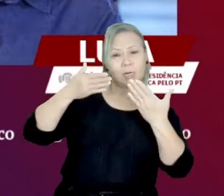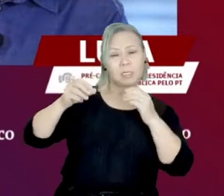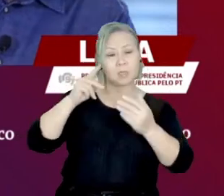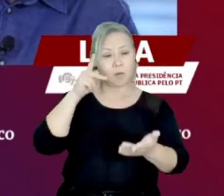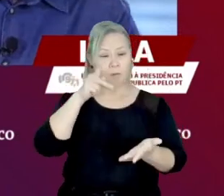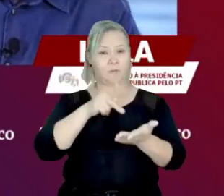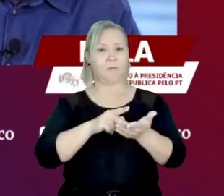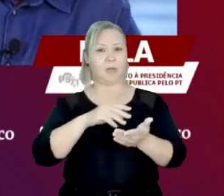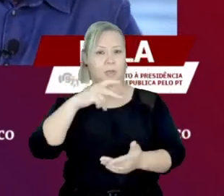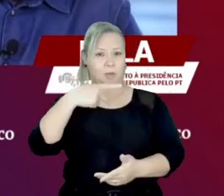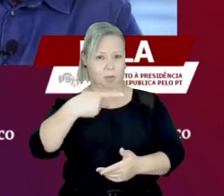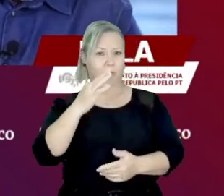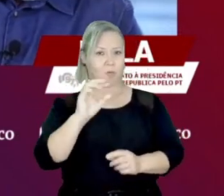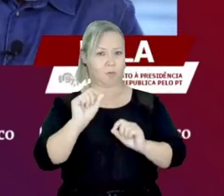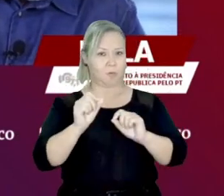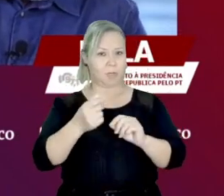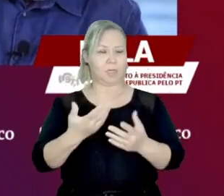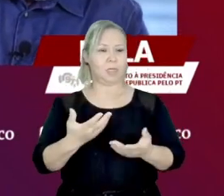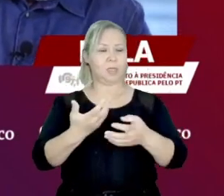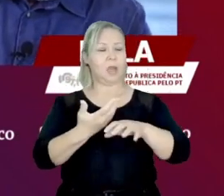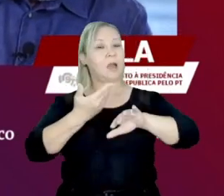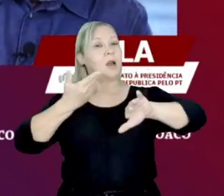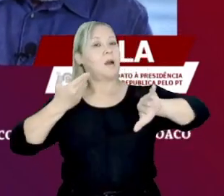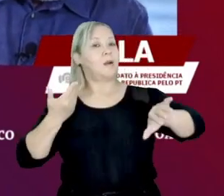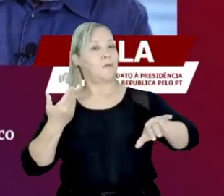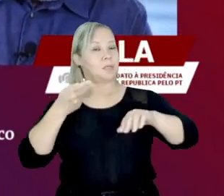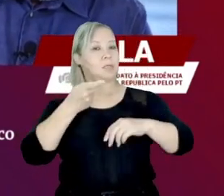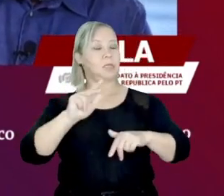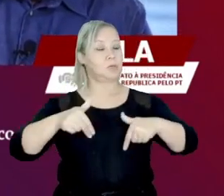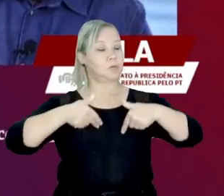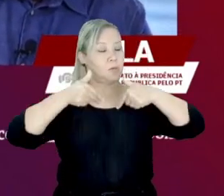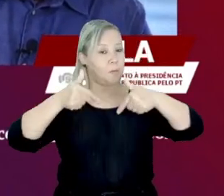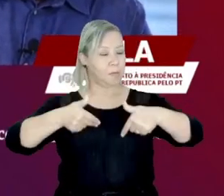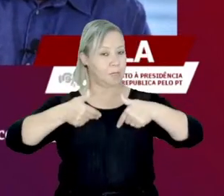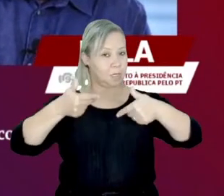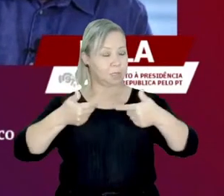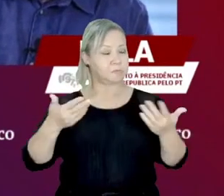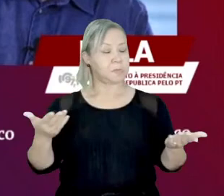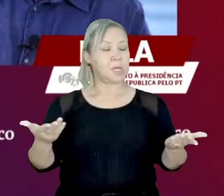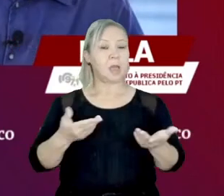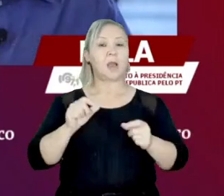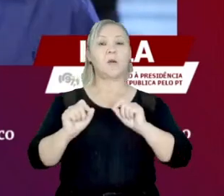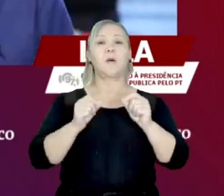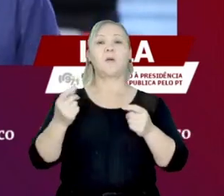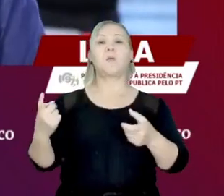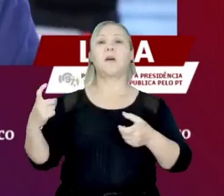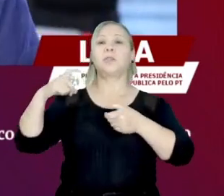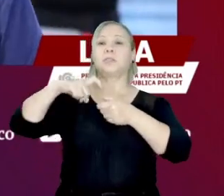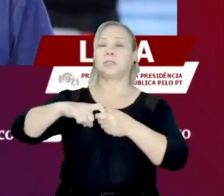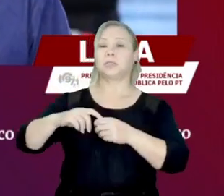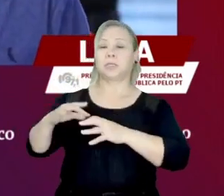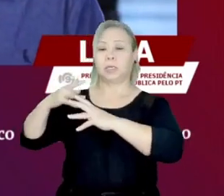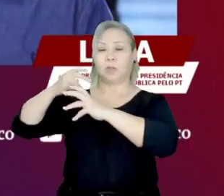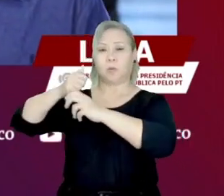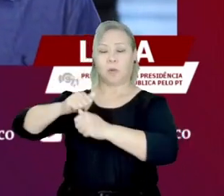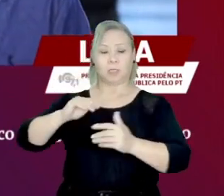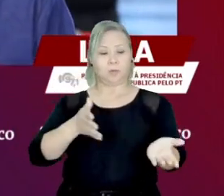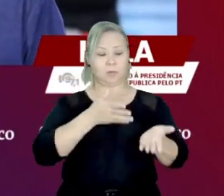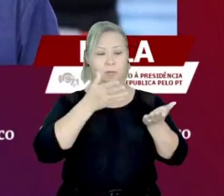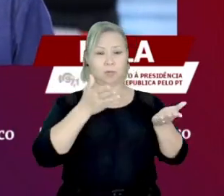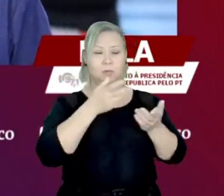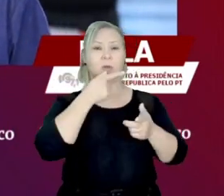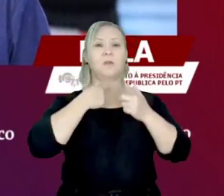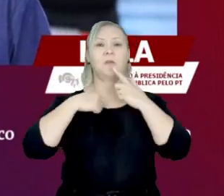vontade democrática, essa proximidade pode estar acontecendo? Como é que o senhor analisa isso? Olha, eu penso que nós